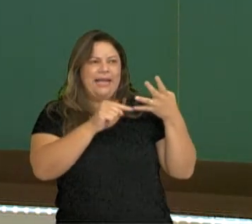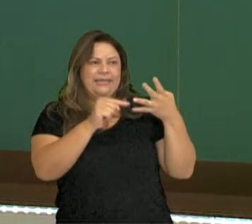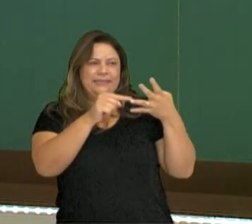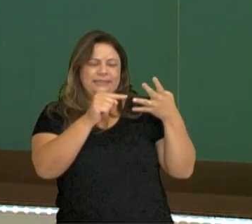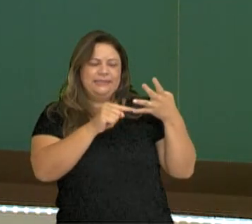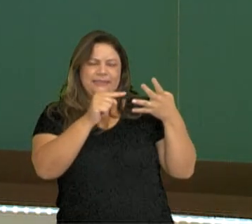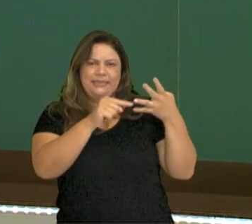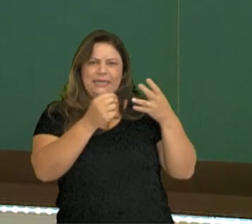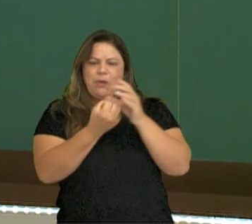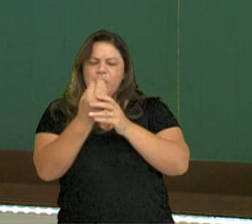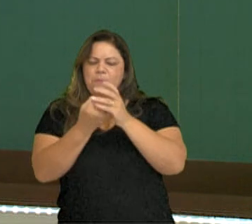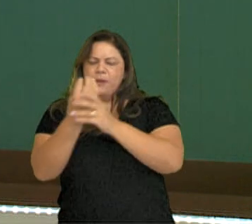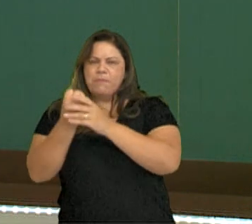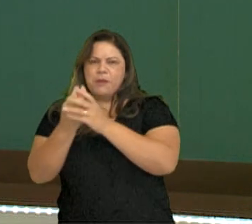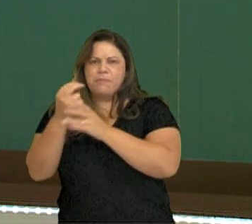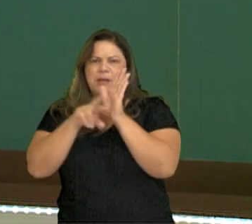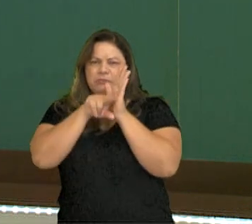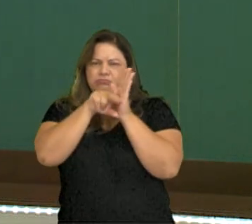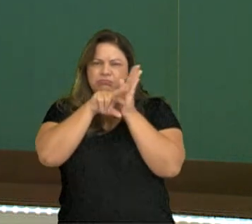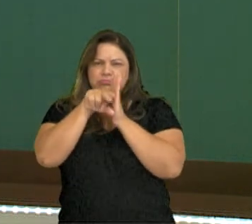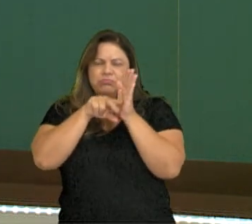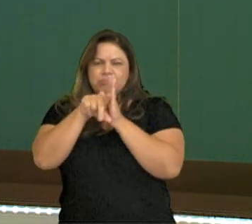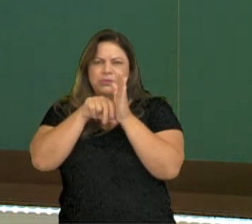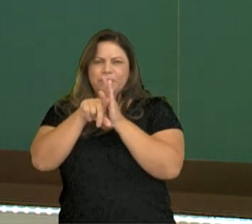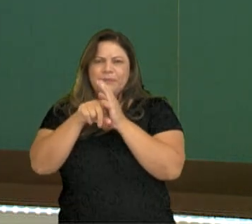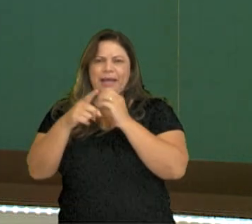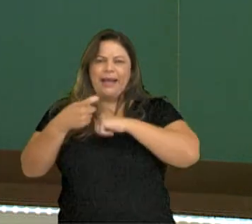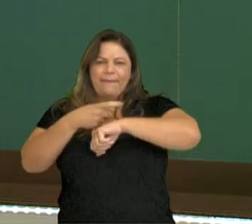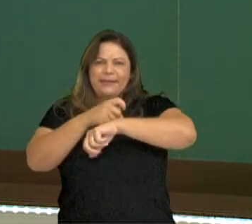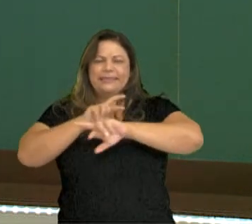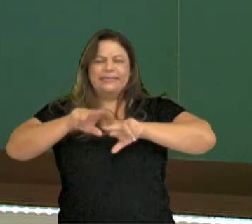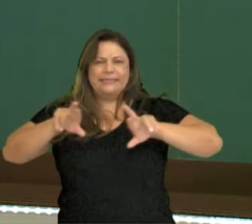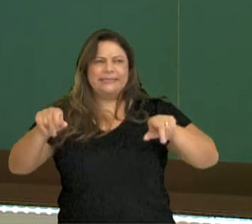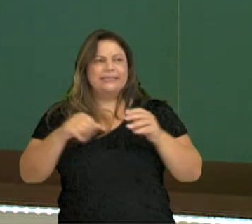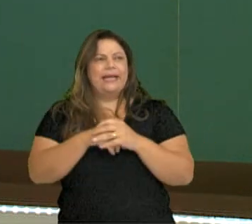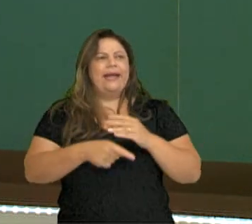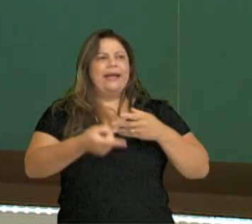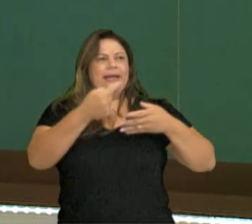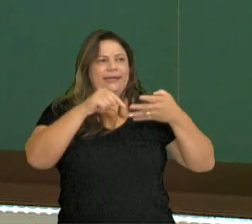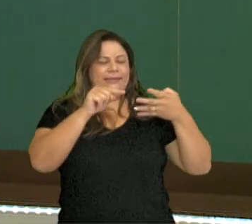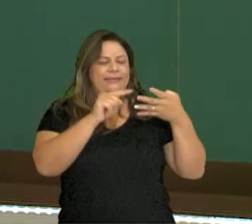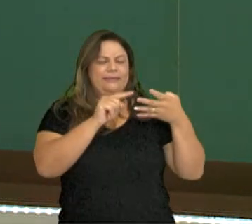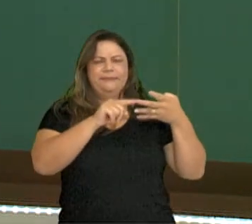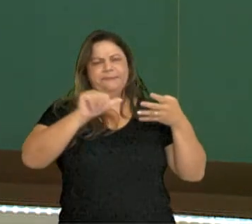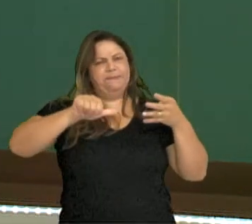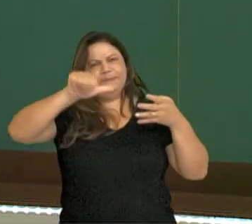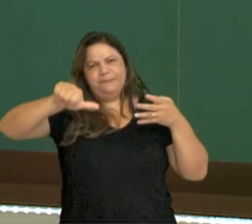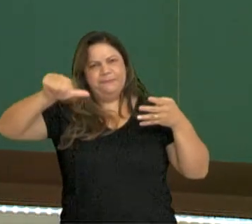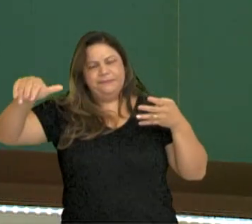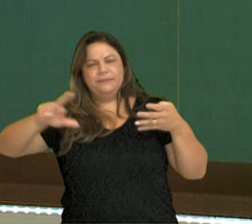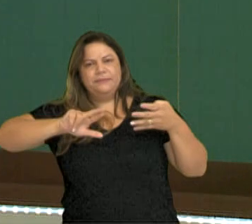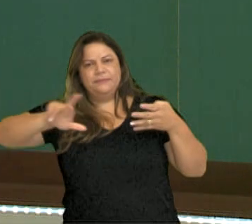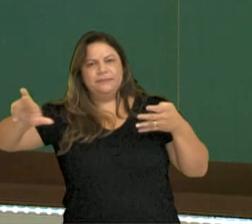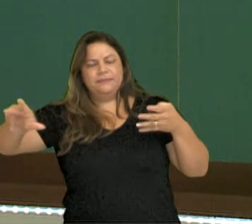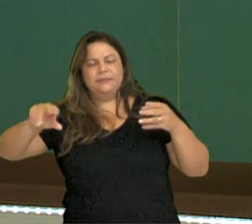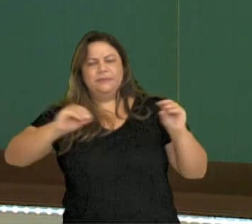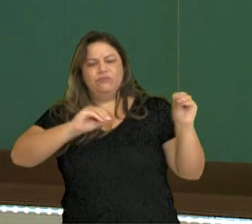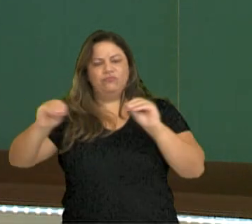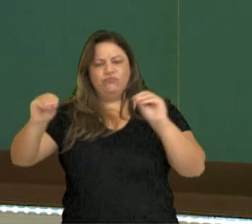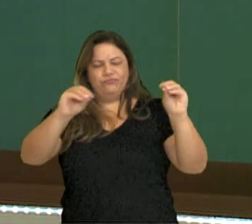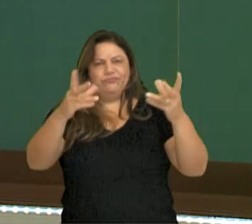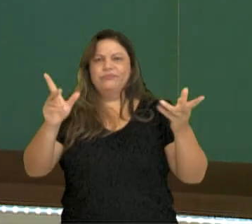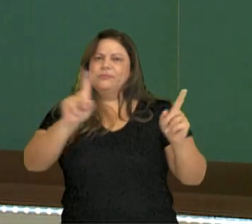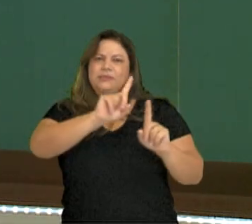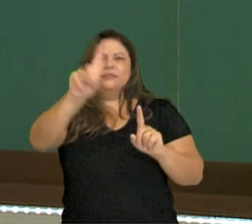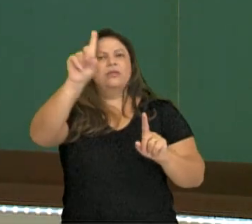tipos de reprodução de bactéria. E permutação é o crossing over, então não tem nada a ver com o aparecimento de novas cepas. O que tem a ver é a